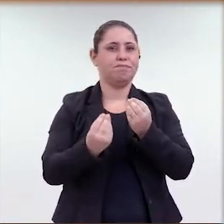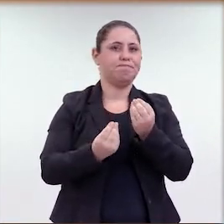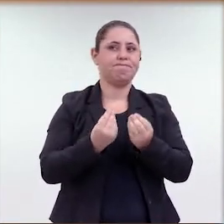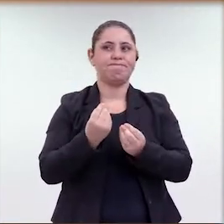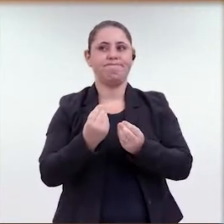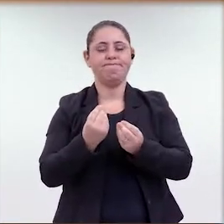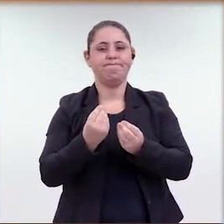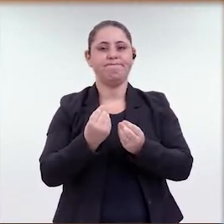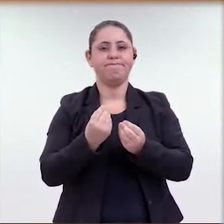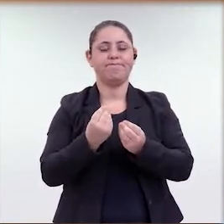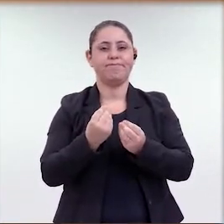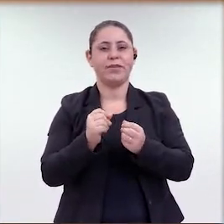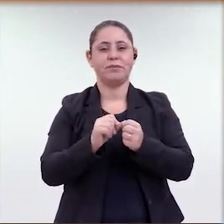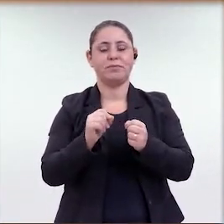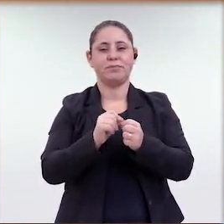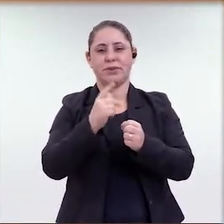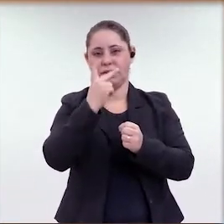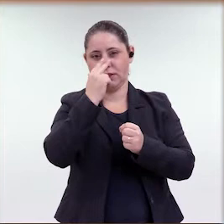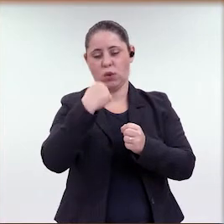um regime